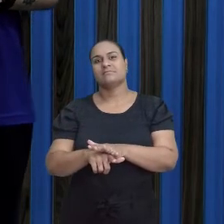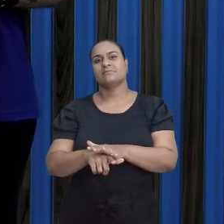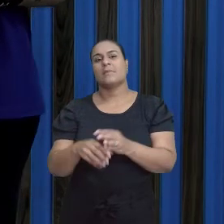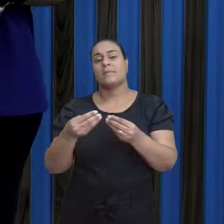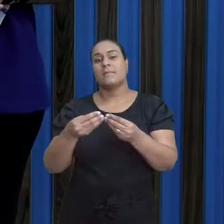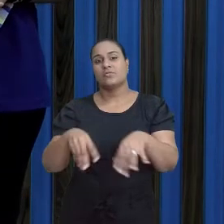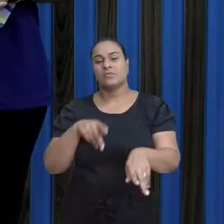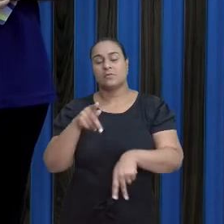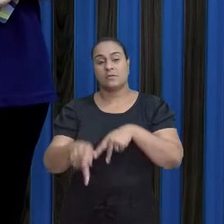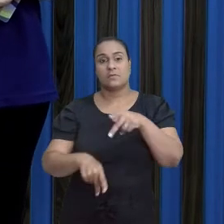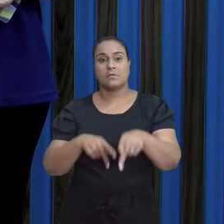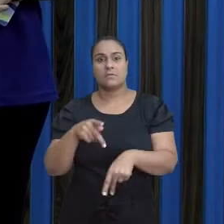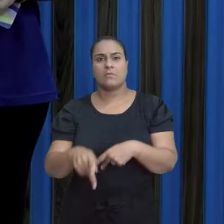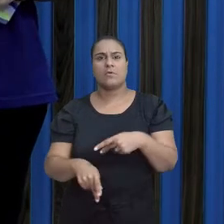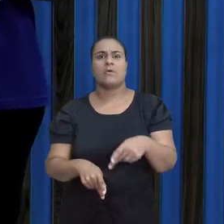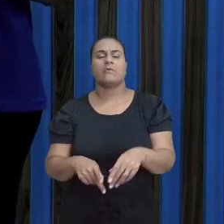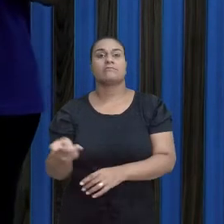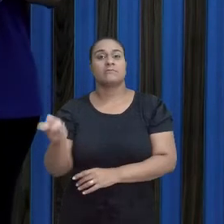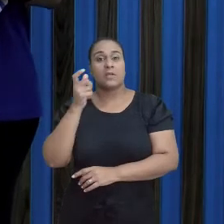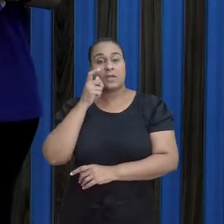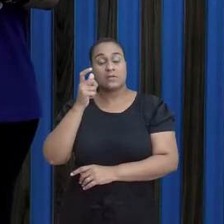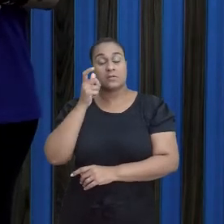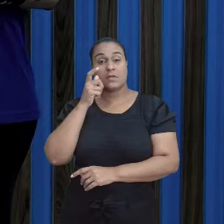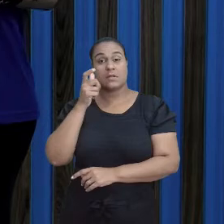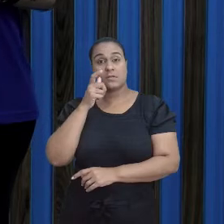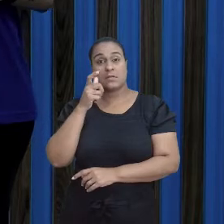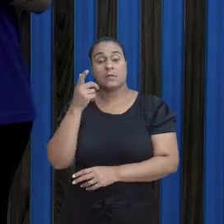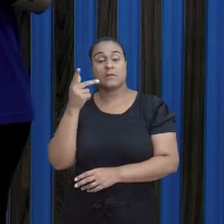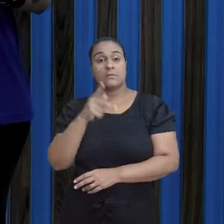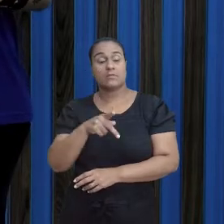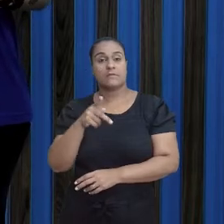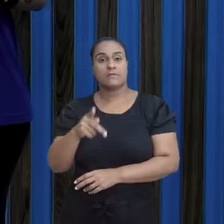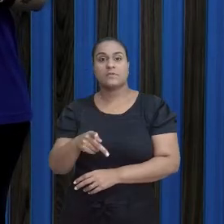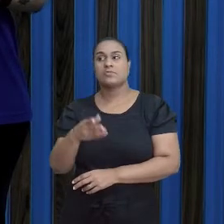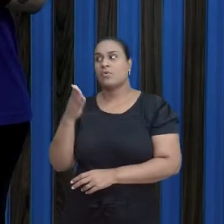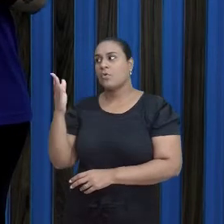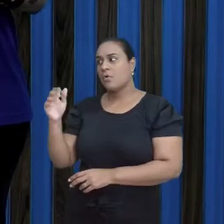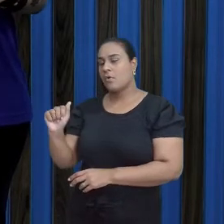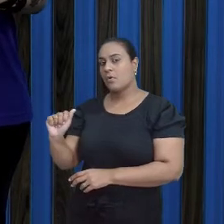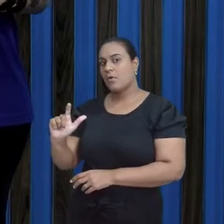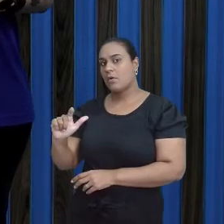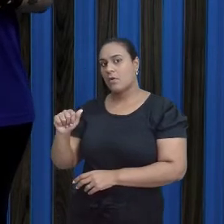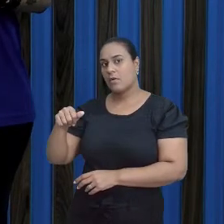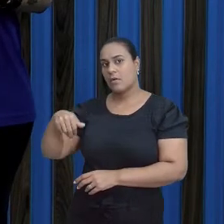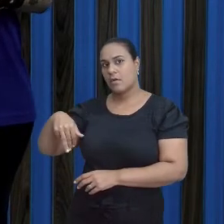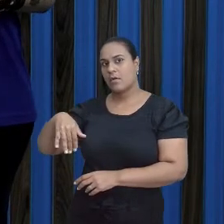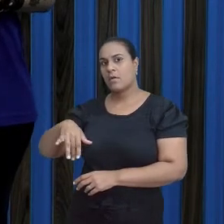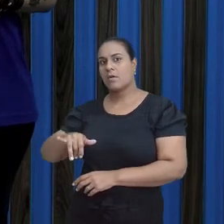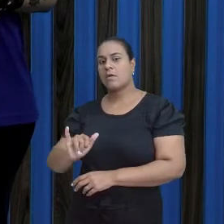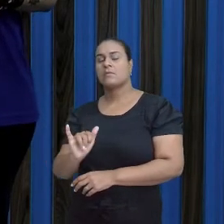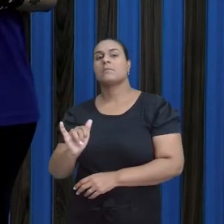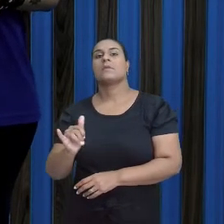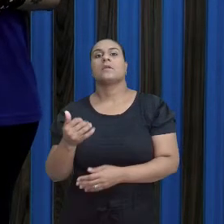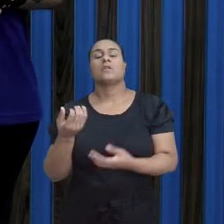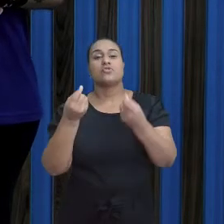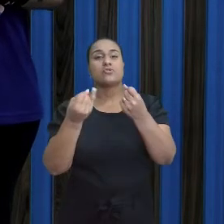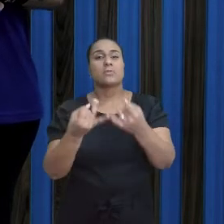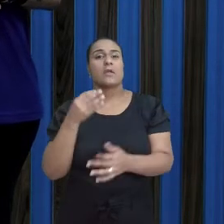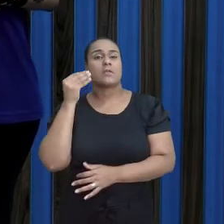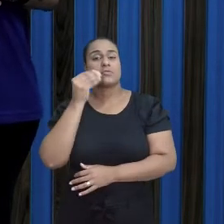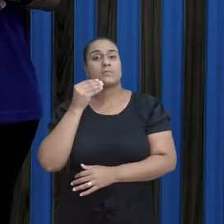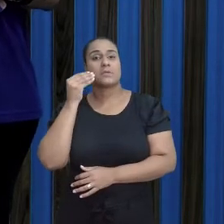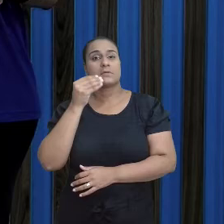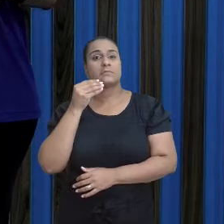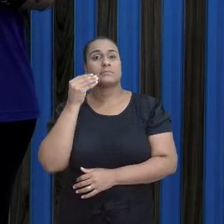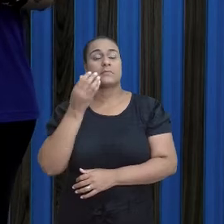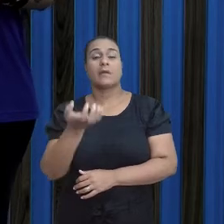Certo? Então, é muito interessante o professor Alami aqui, né, trazer seu relato de experiência. E aí